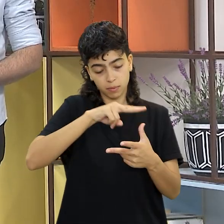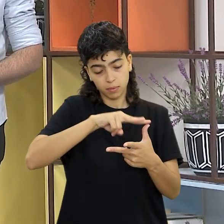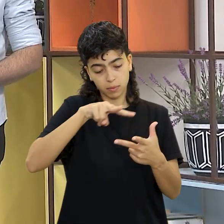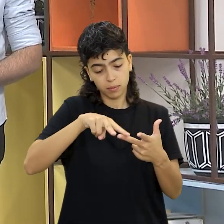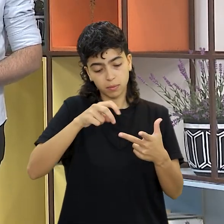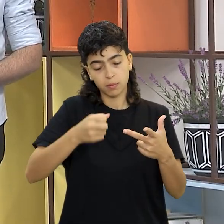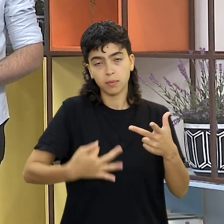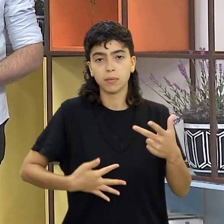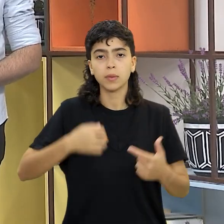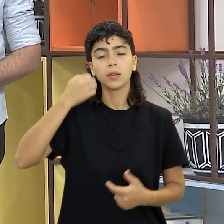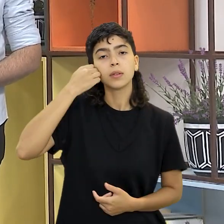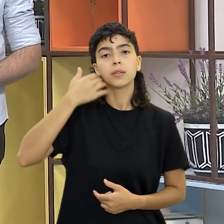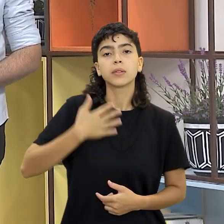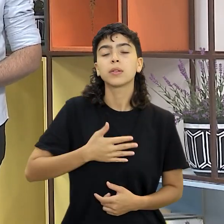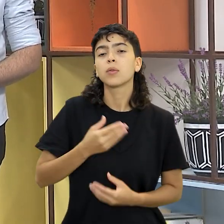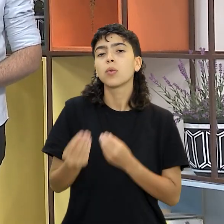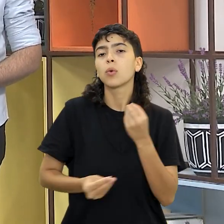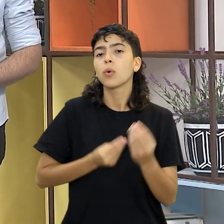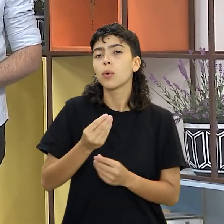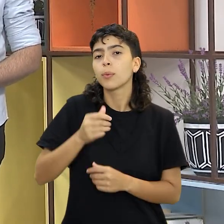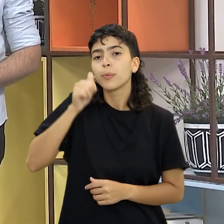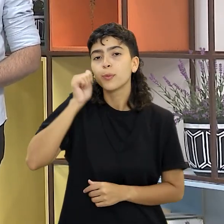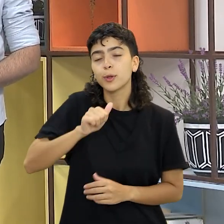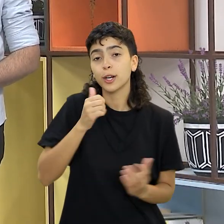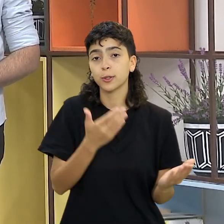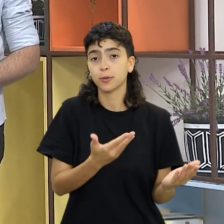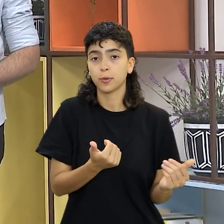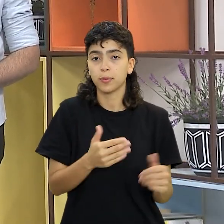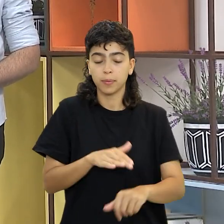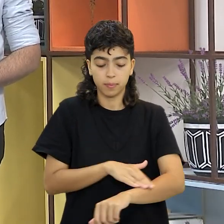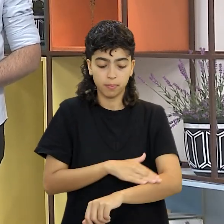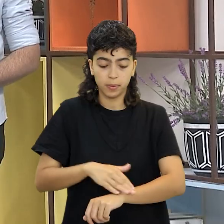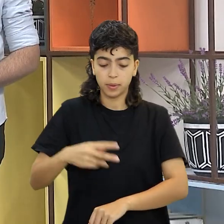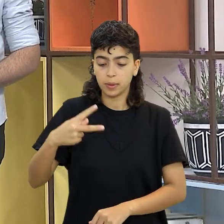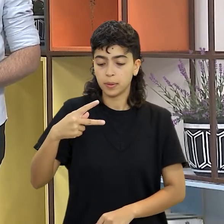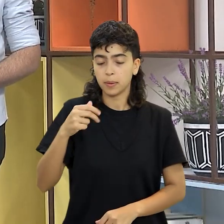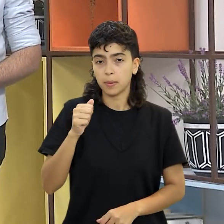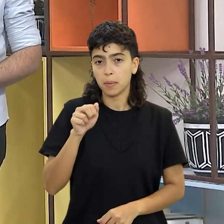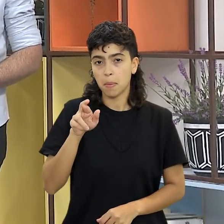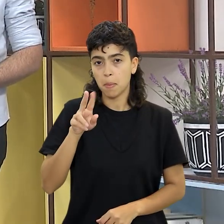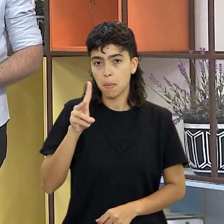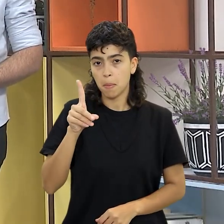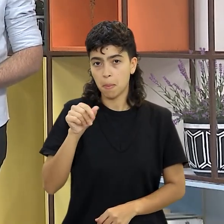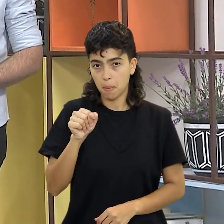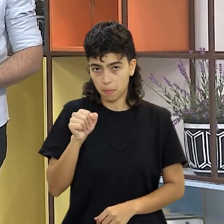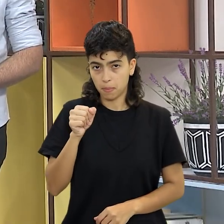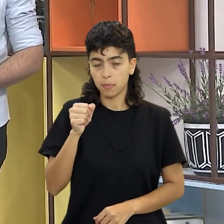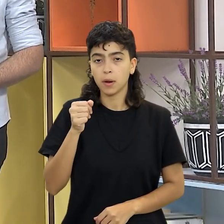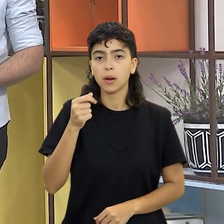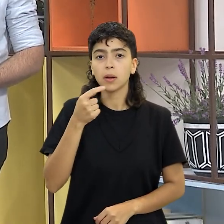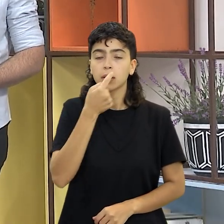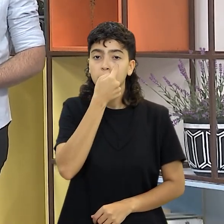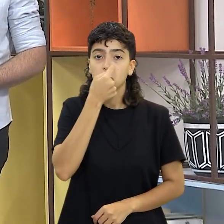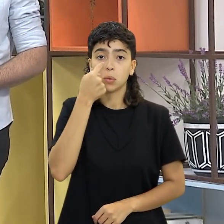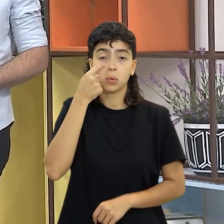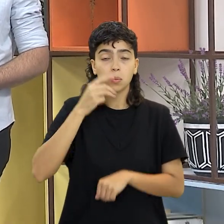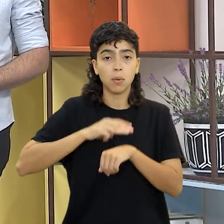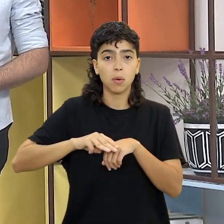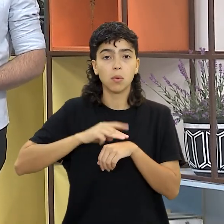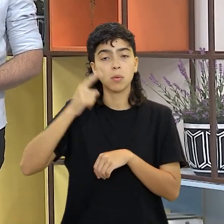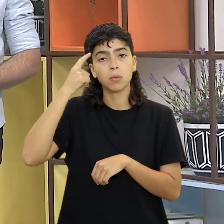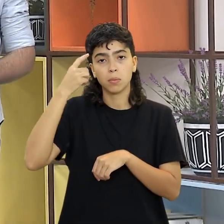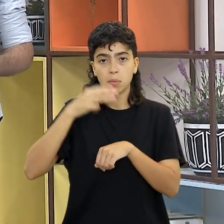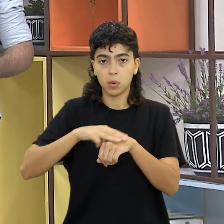integrante do Labitave. Ela se descreve como uma mulher jovem de pele parda, com olhos e cabelos castanhos, e os cabelos dela têm